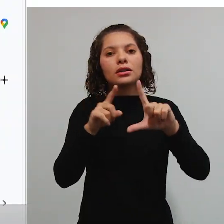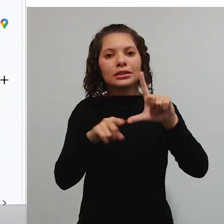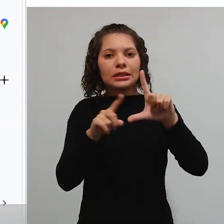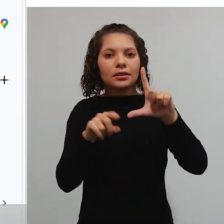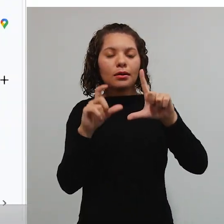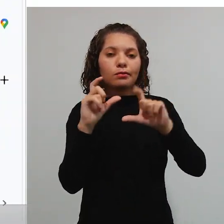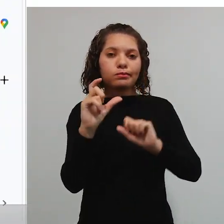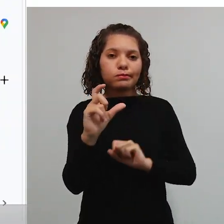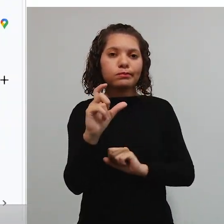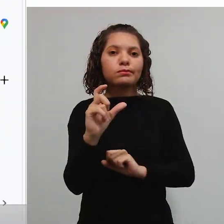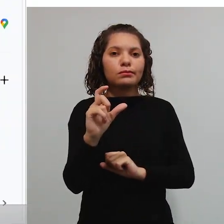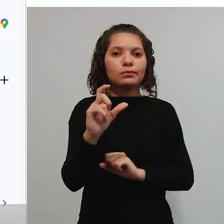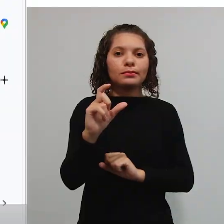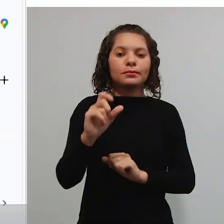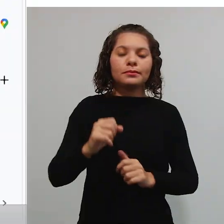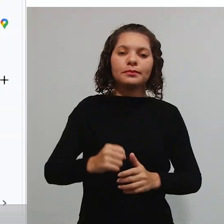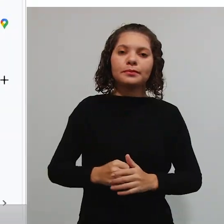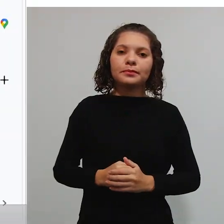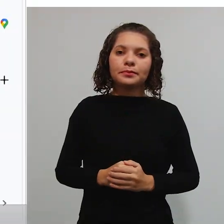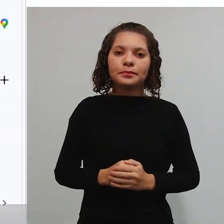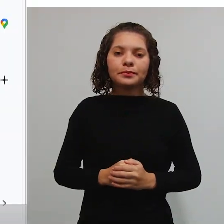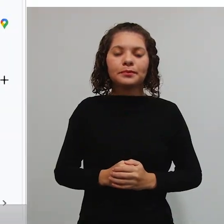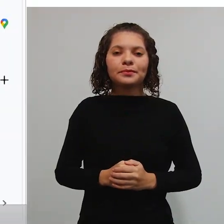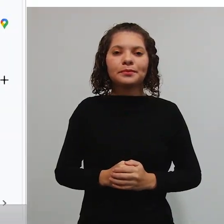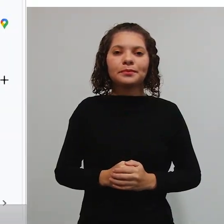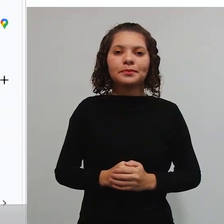letra maiúscula.